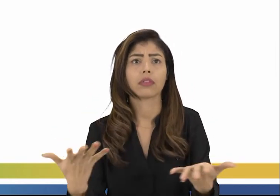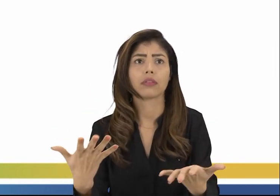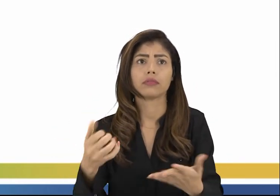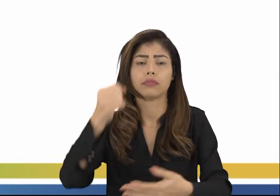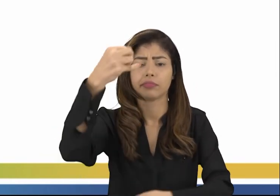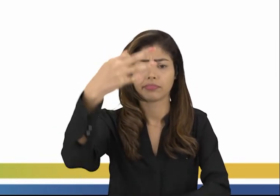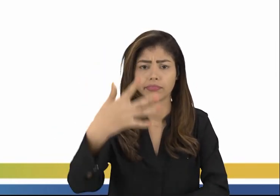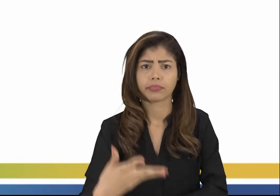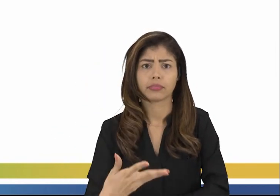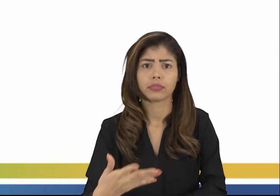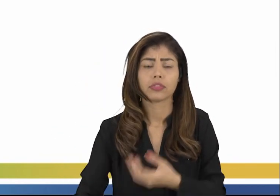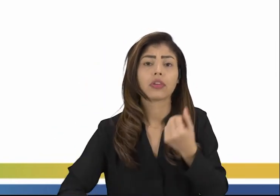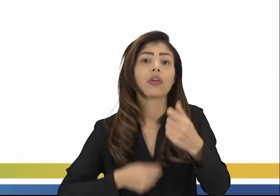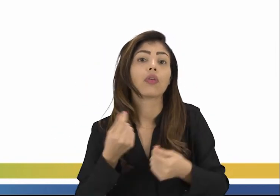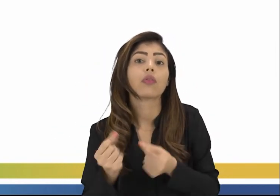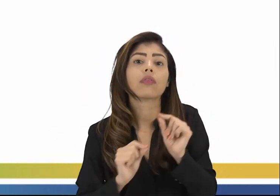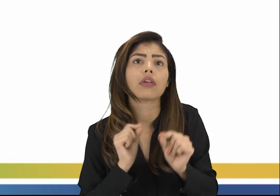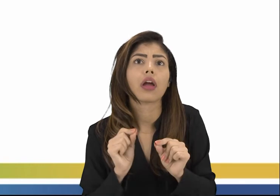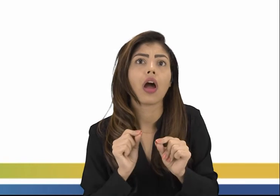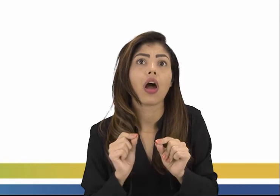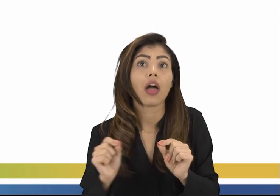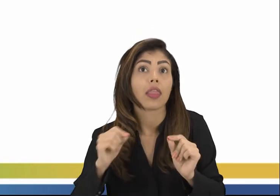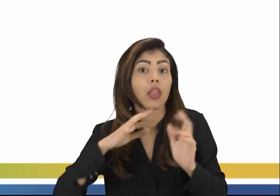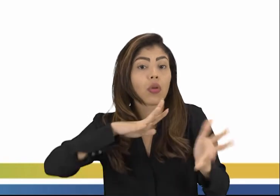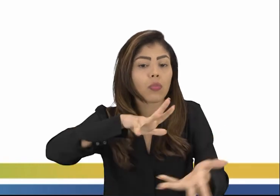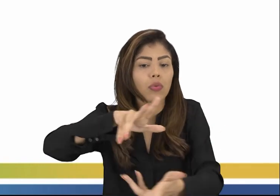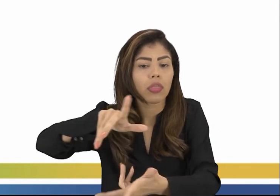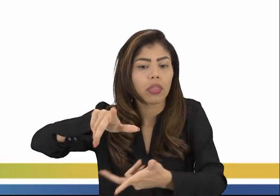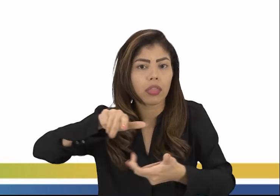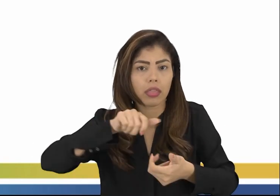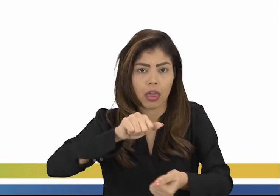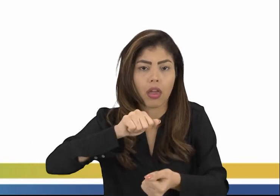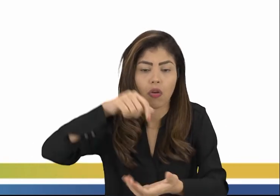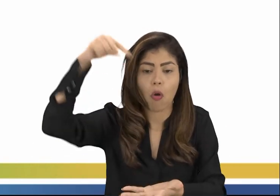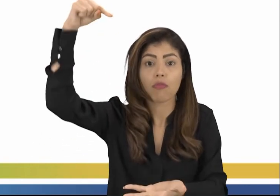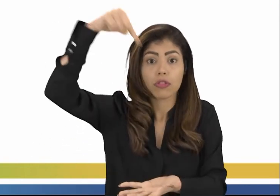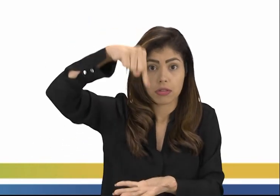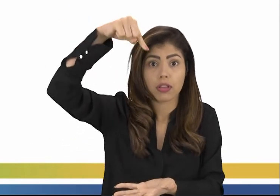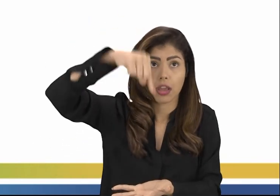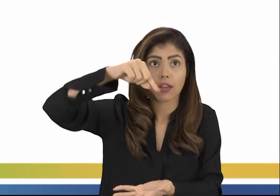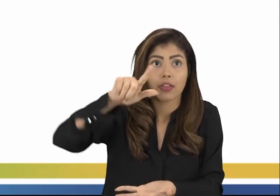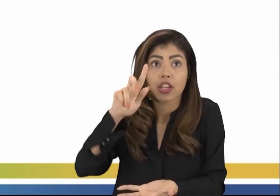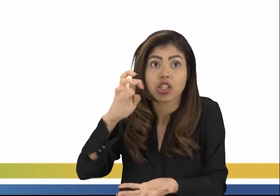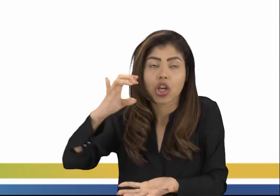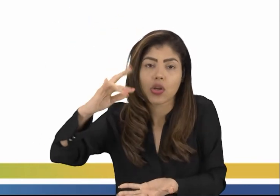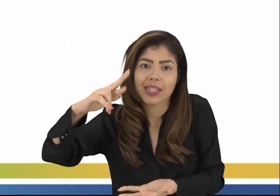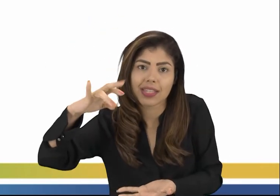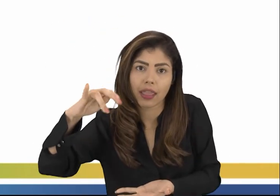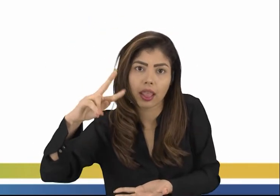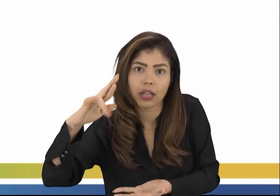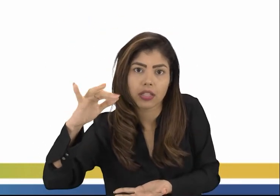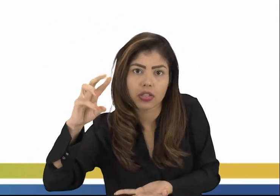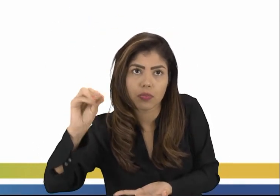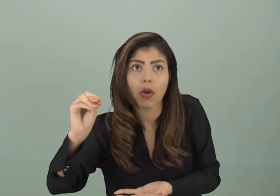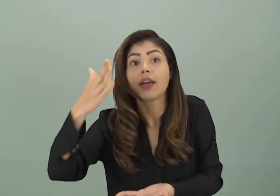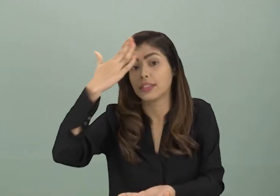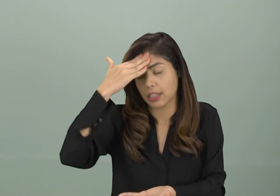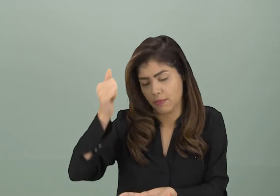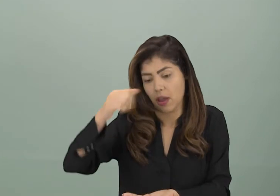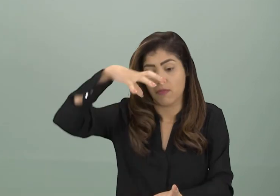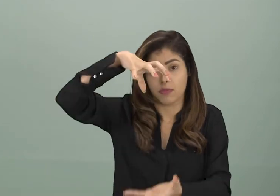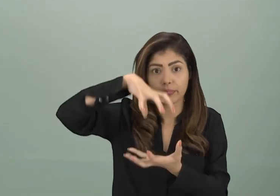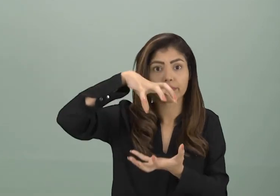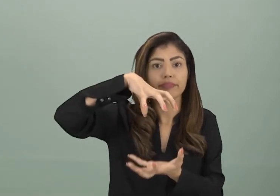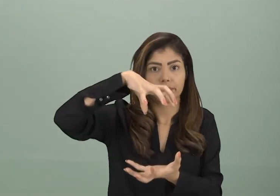pergunta. Esse modelo, como tendo a Terra como centro, referência, era o geocentrismo, né? Aí nós já sabemos, né, o radical, o prefixo